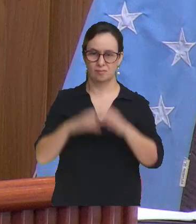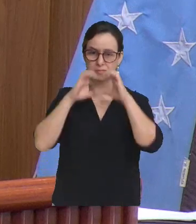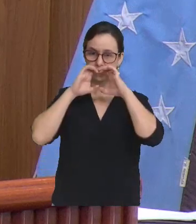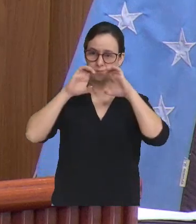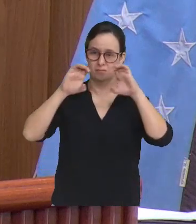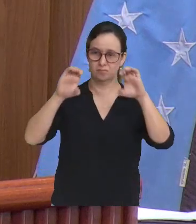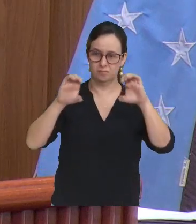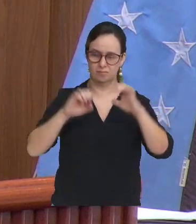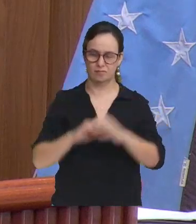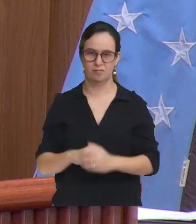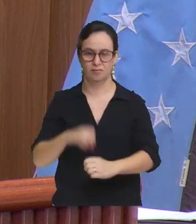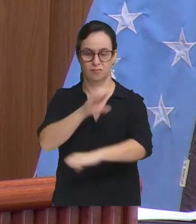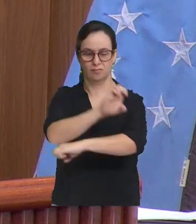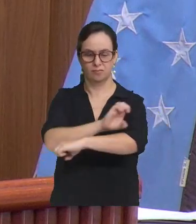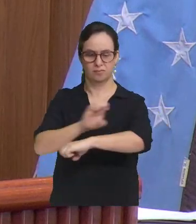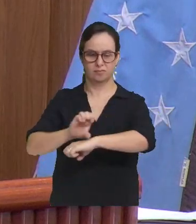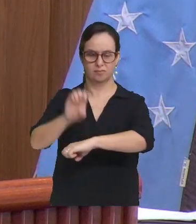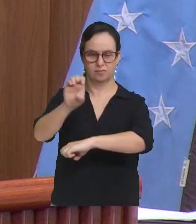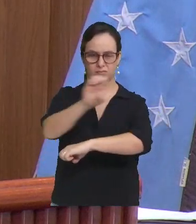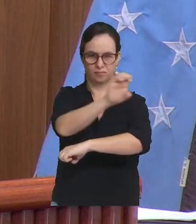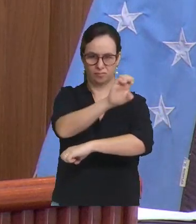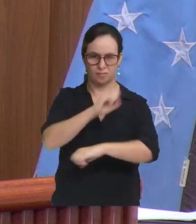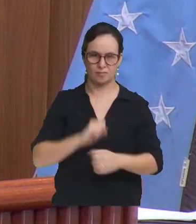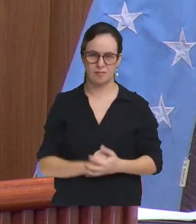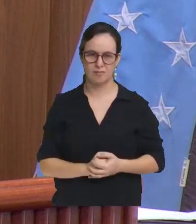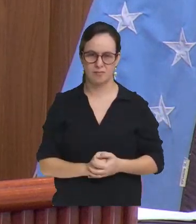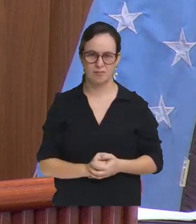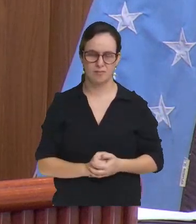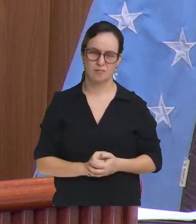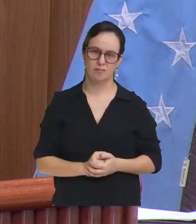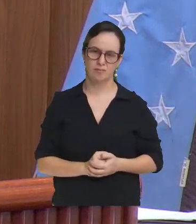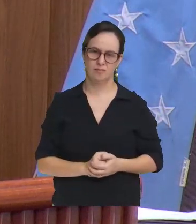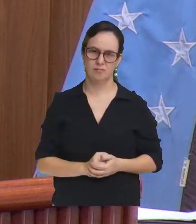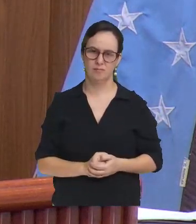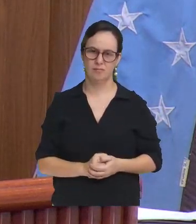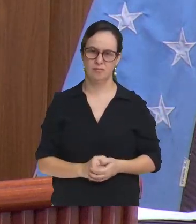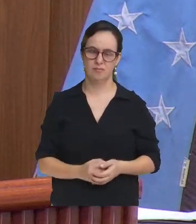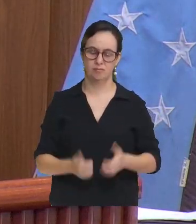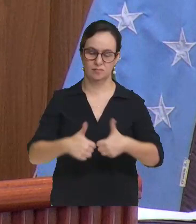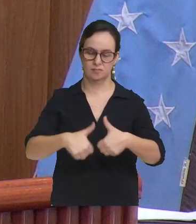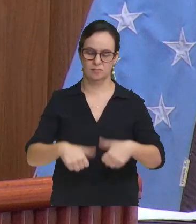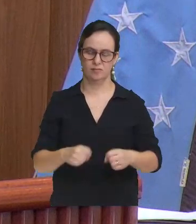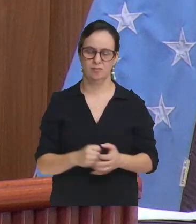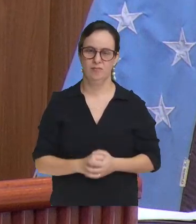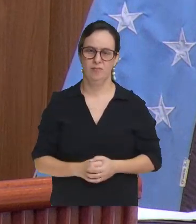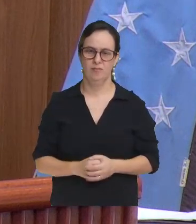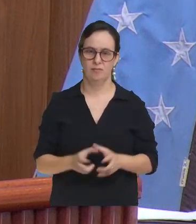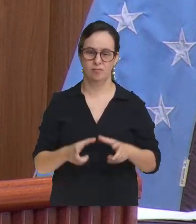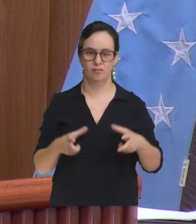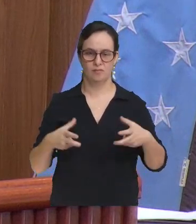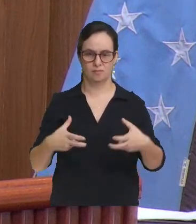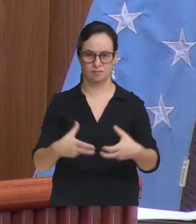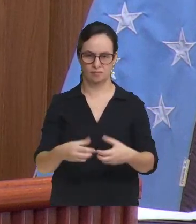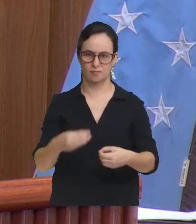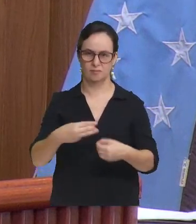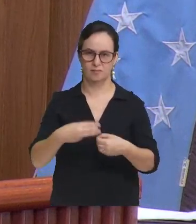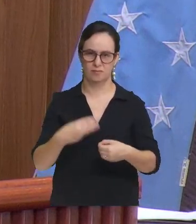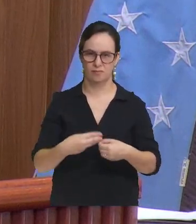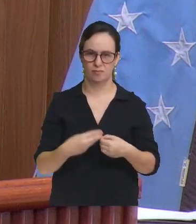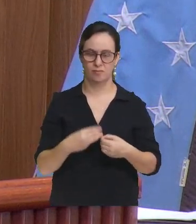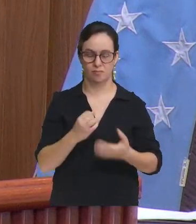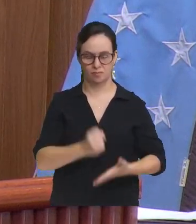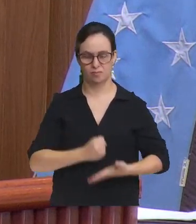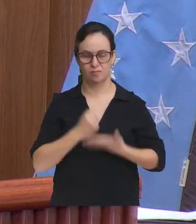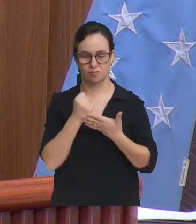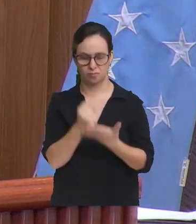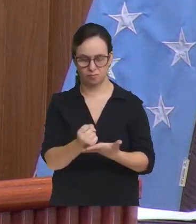áreas, poder a Câmara Municipal, o Poder Legislativo, contribuir para o conhecimento dos nossos jovens. A gente fica muito